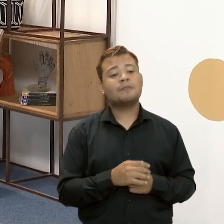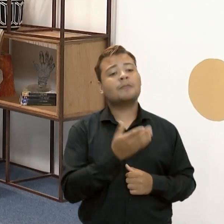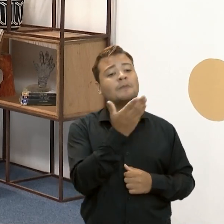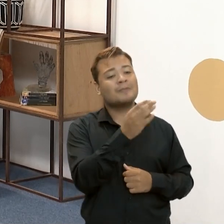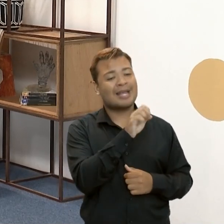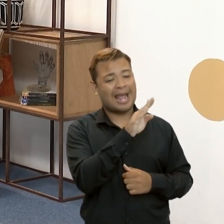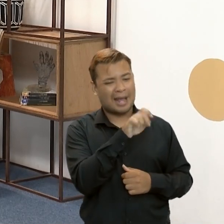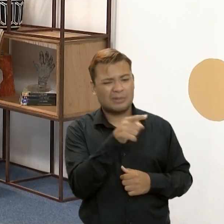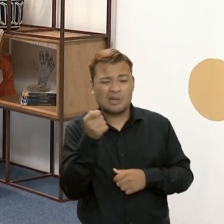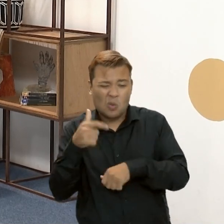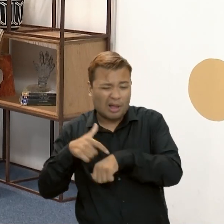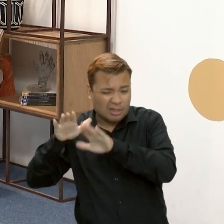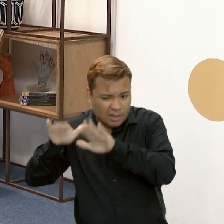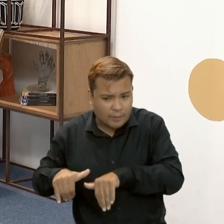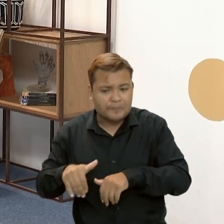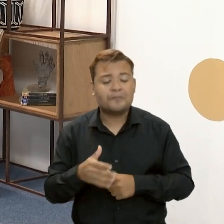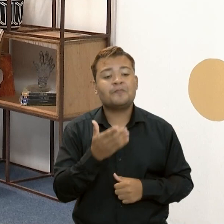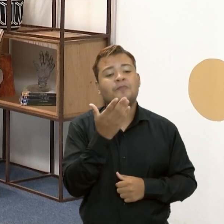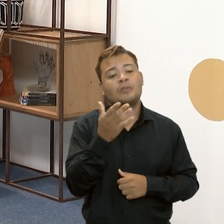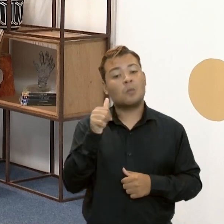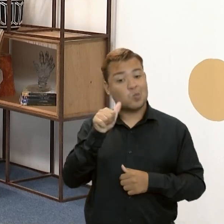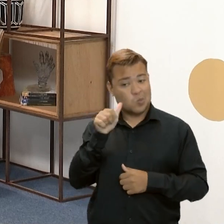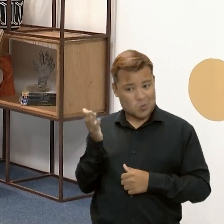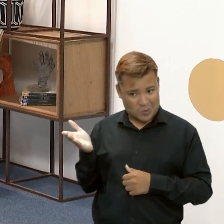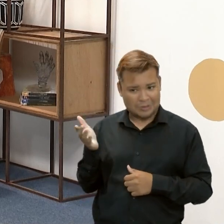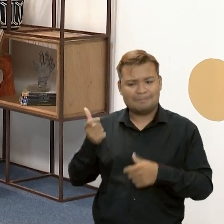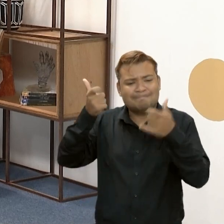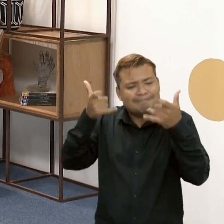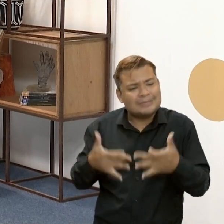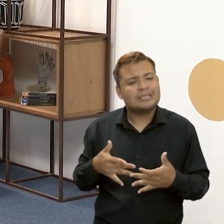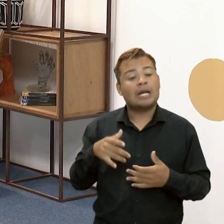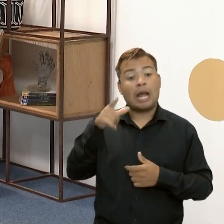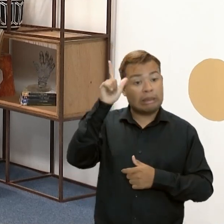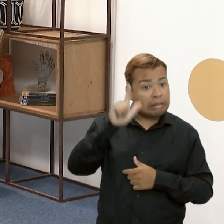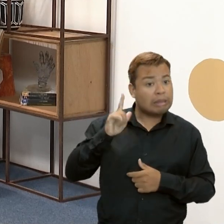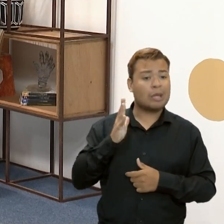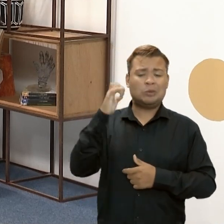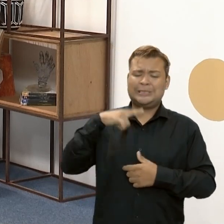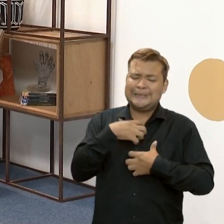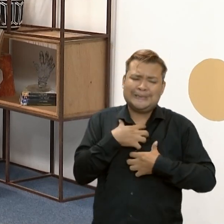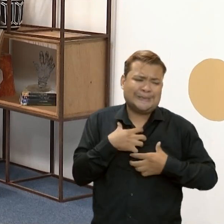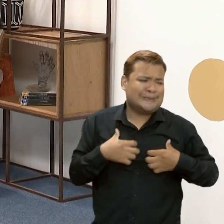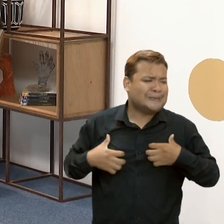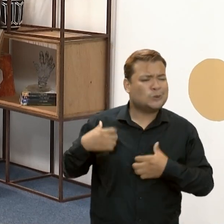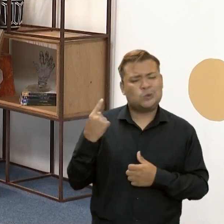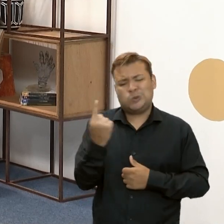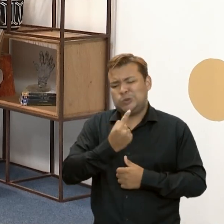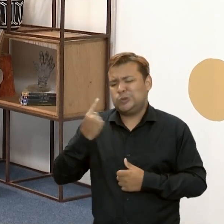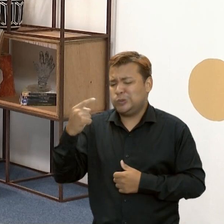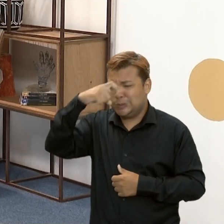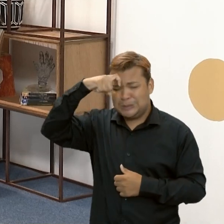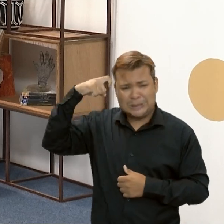está encaminhando para o fim, a Natália destacando, né, essa solidão, todo esse percurso difícil, muitas